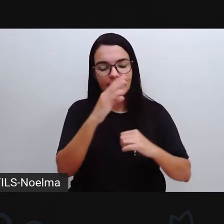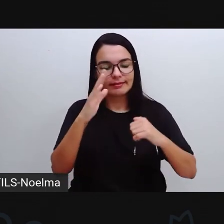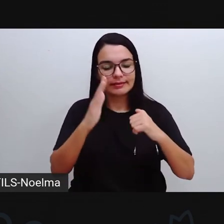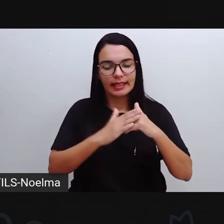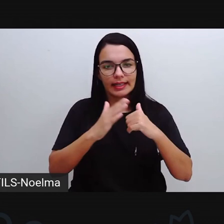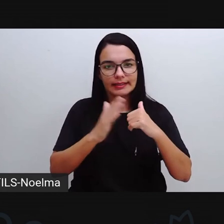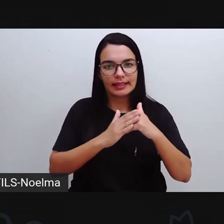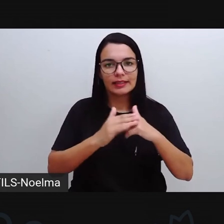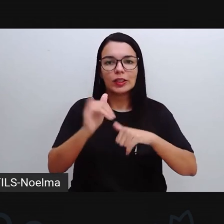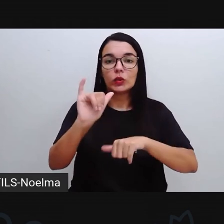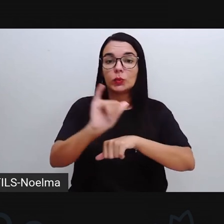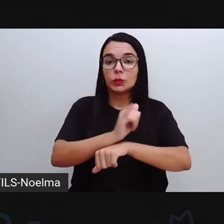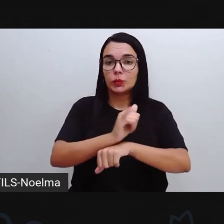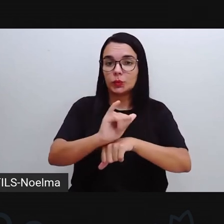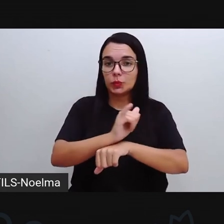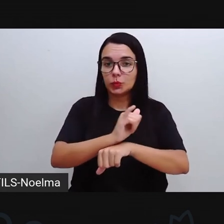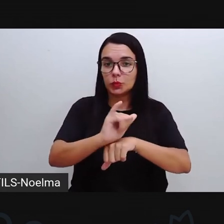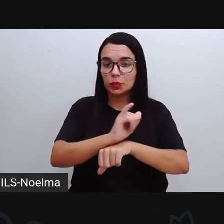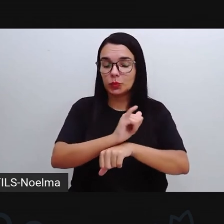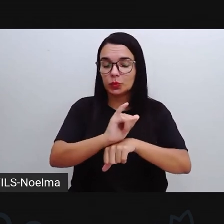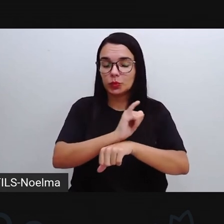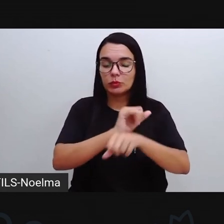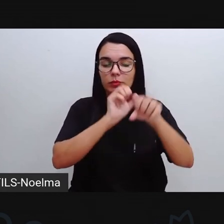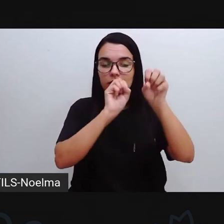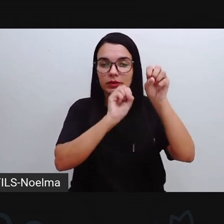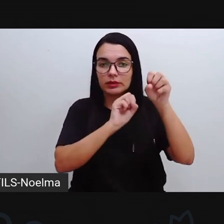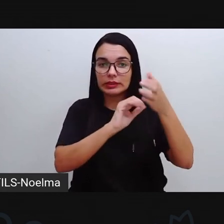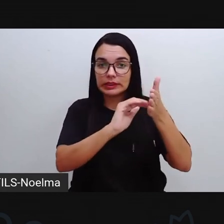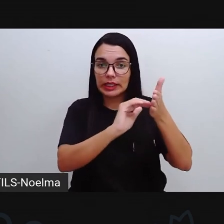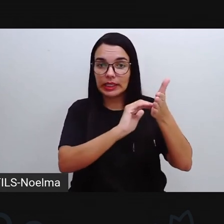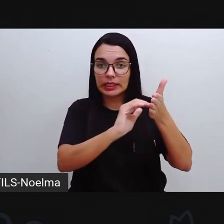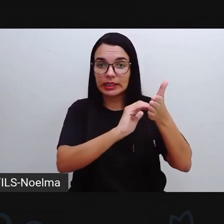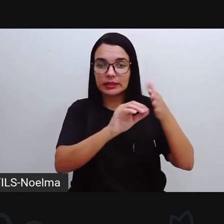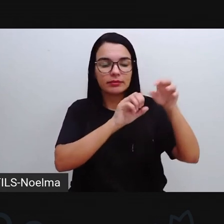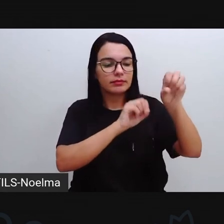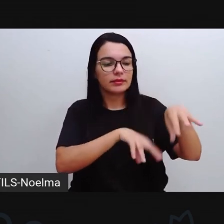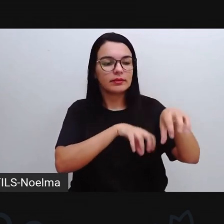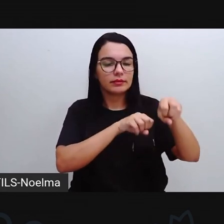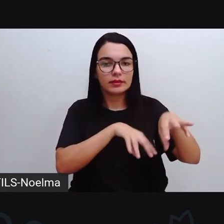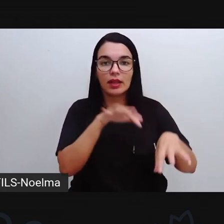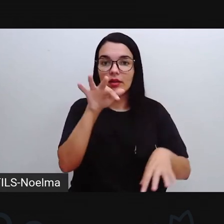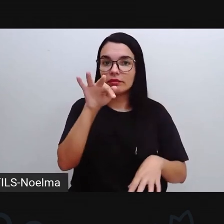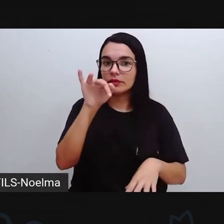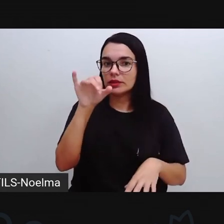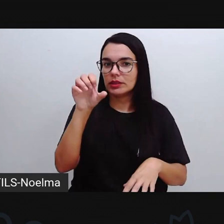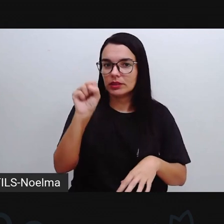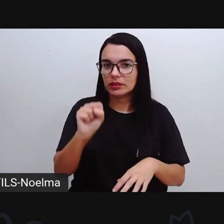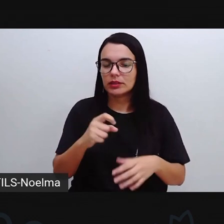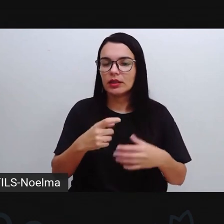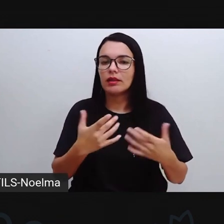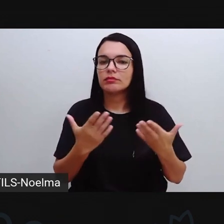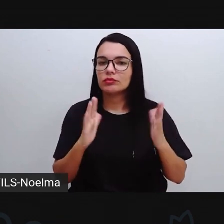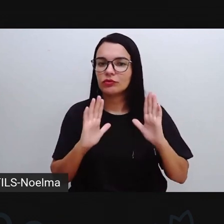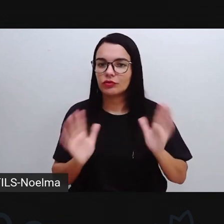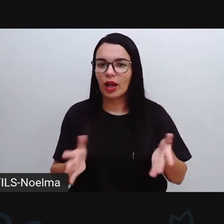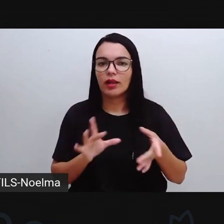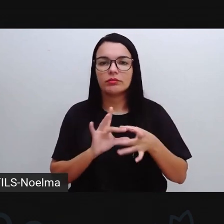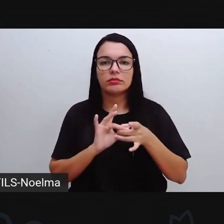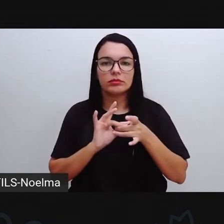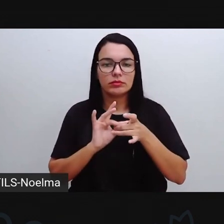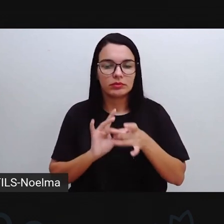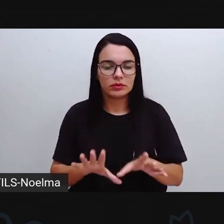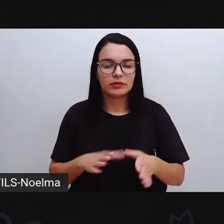lá no nosso canal da Seduc de Feira de Santana, o nosso canal do YouTube, certo? Essa aula vai estar disponível lá para